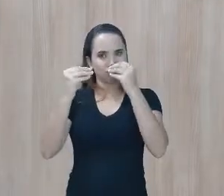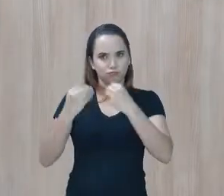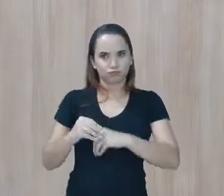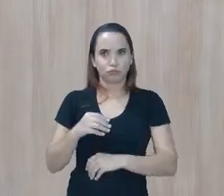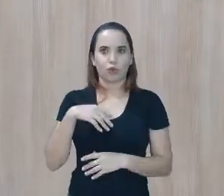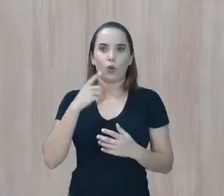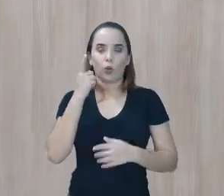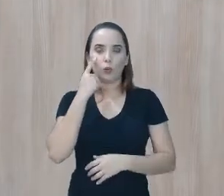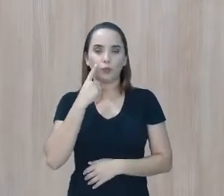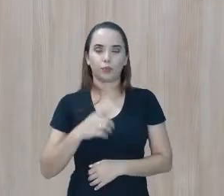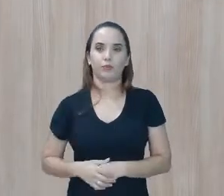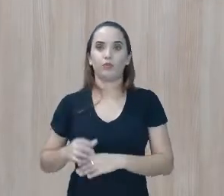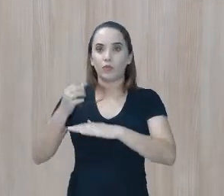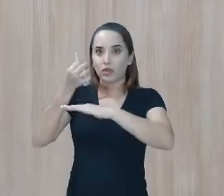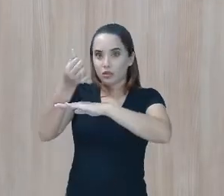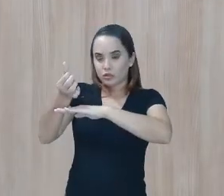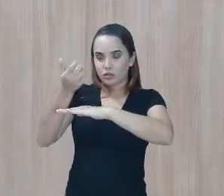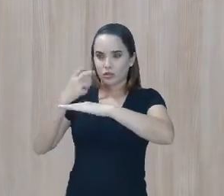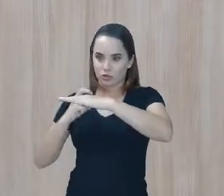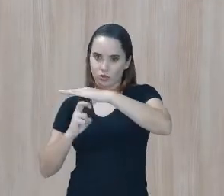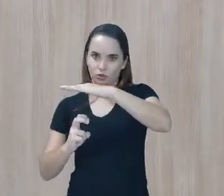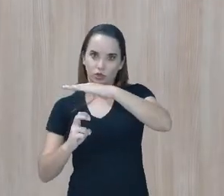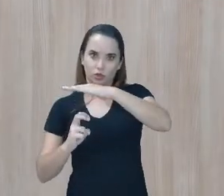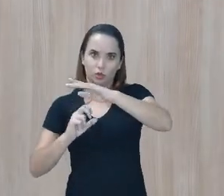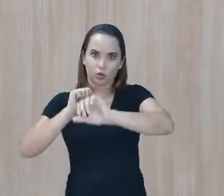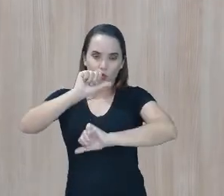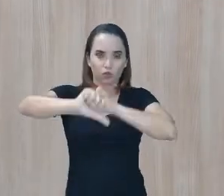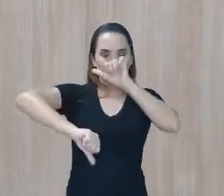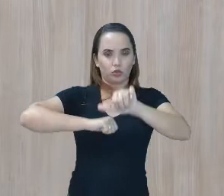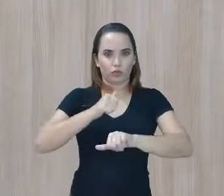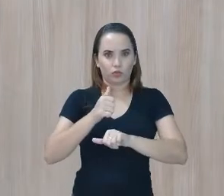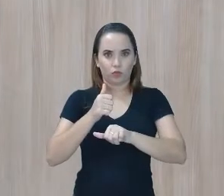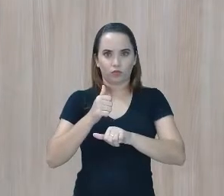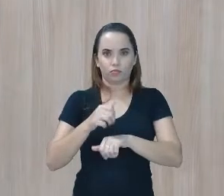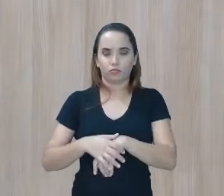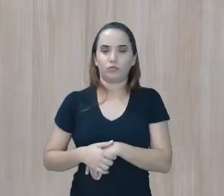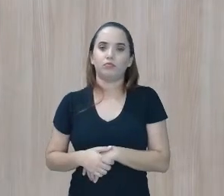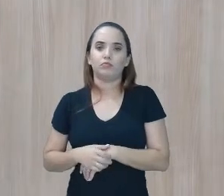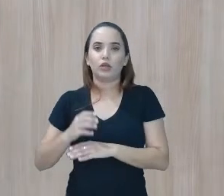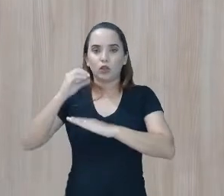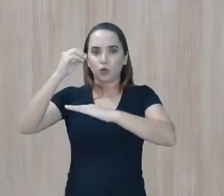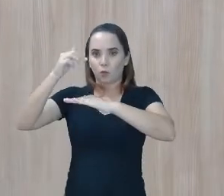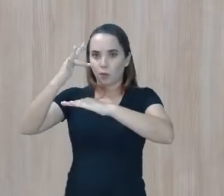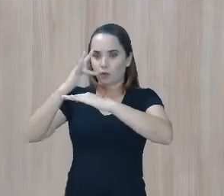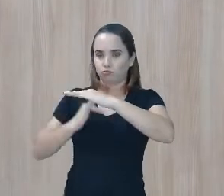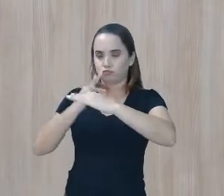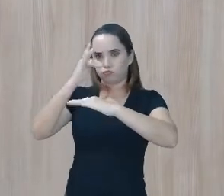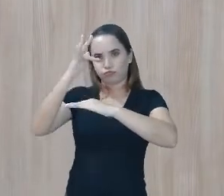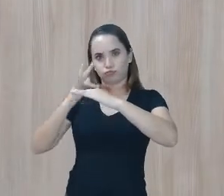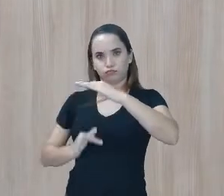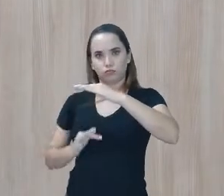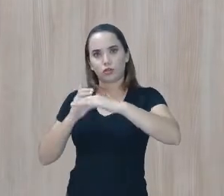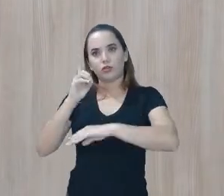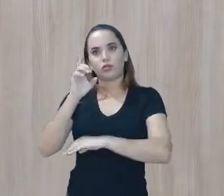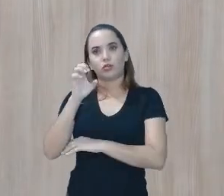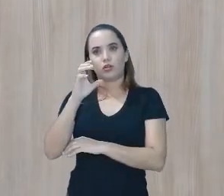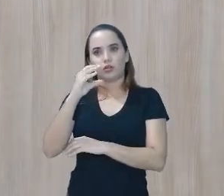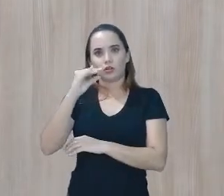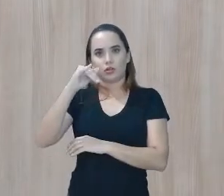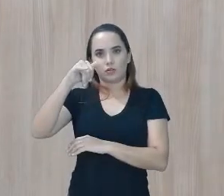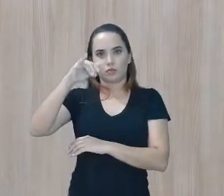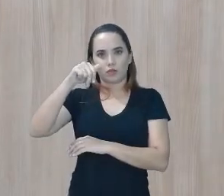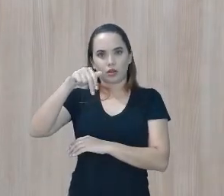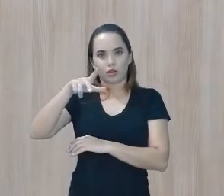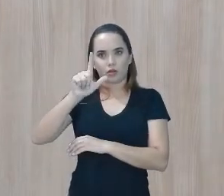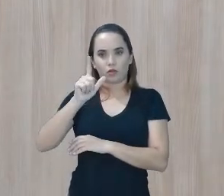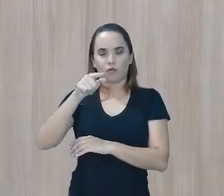se eu tenho 6 sobre 5, transformar 6 sobre 5 numa fração decimal, percebe que o 5